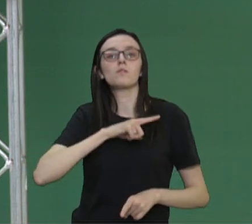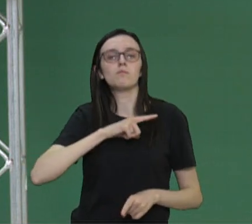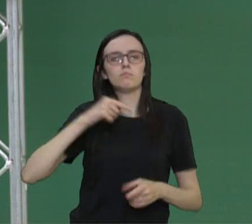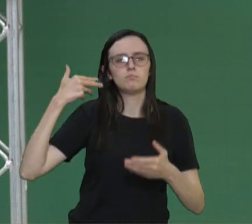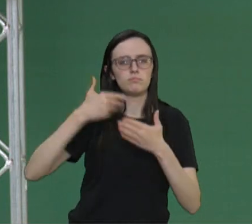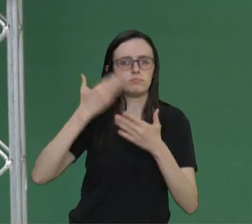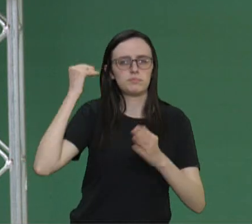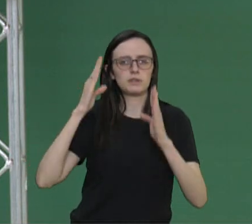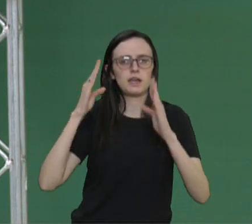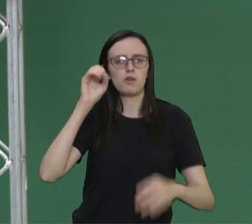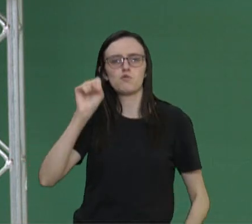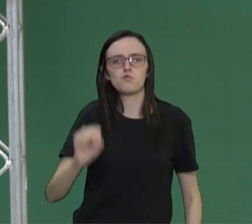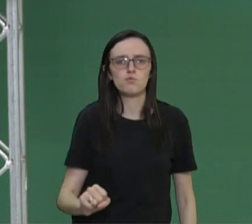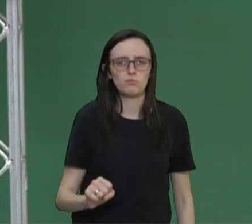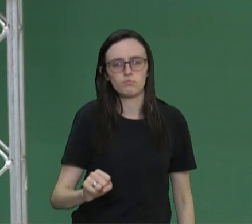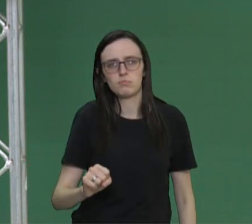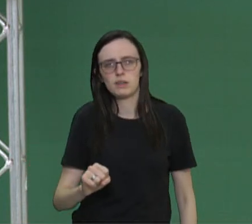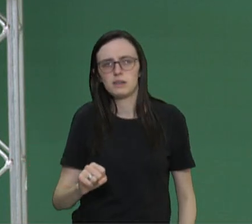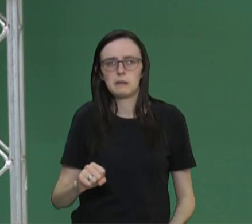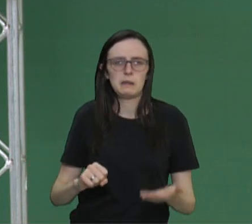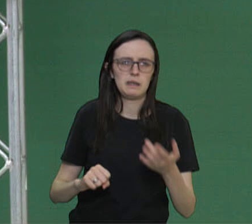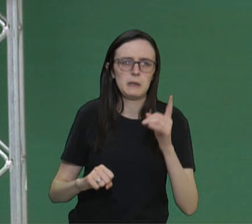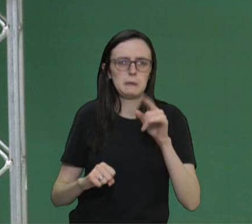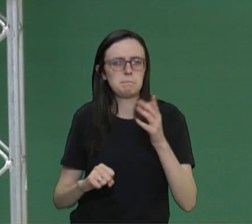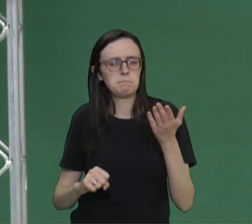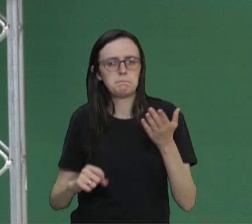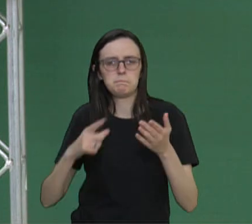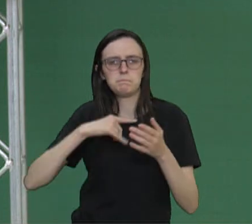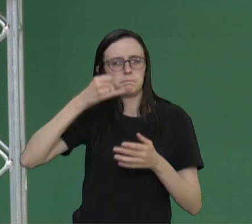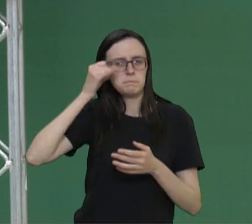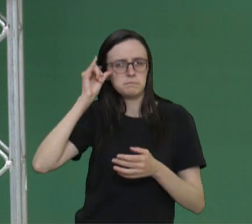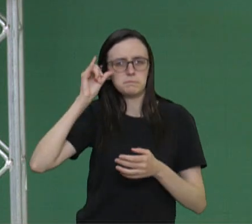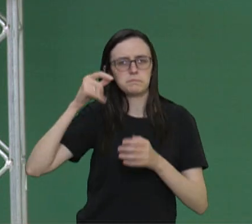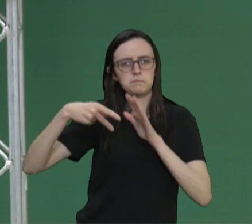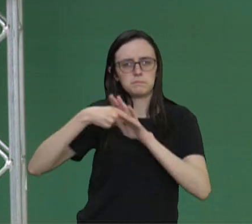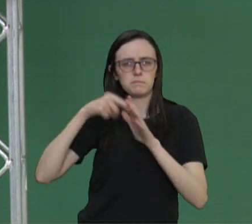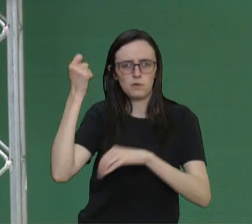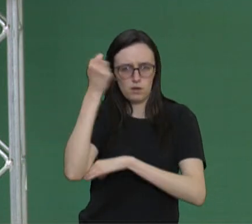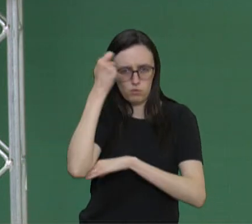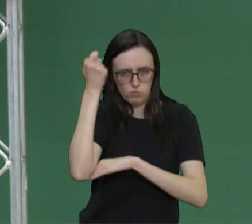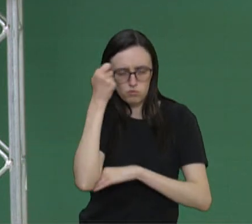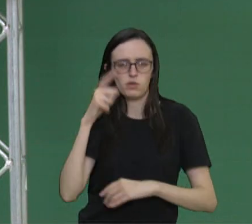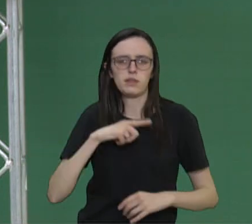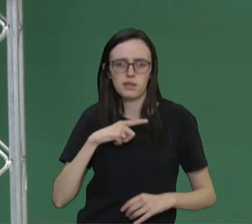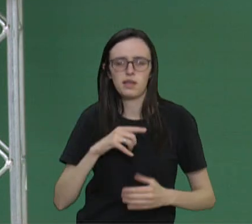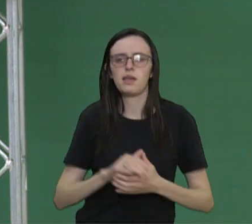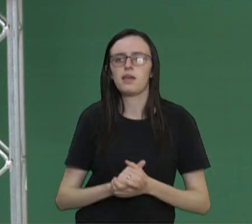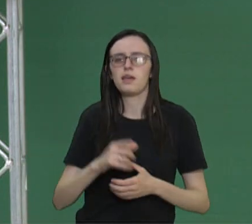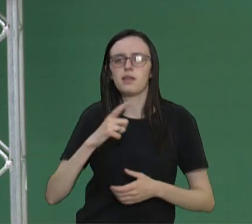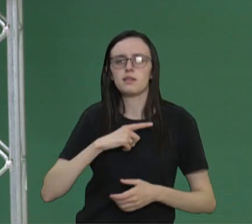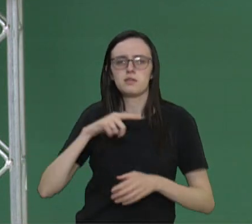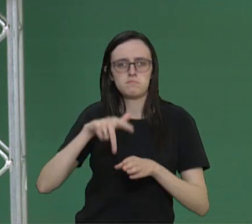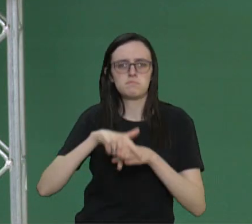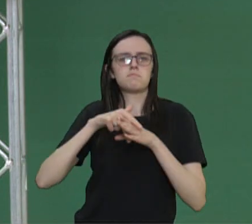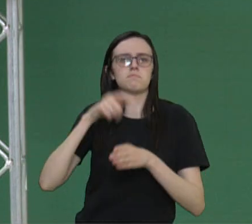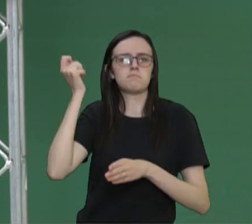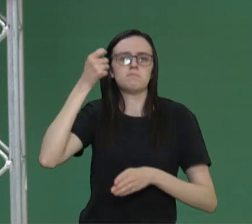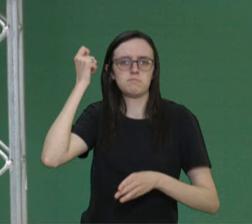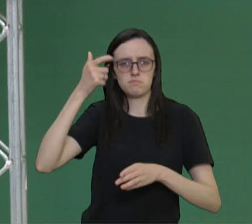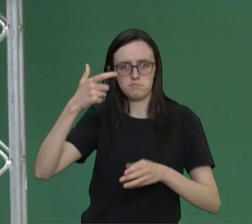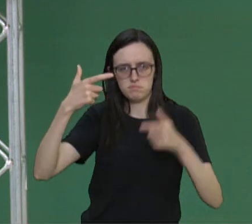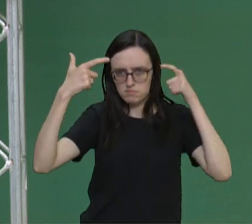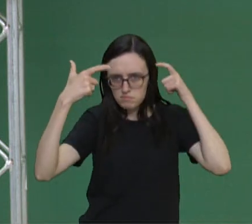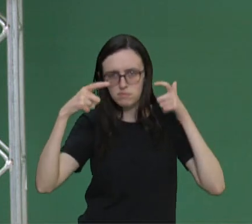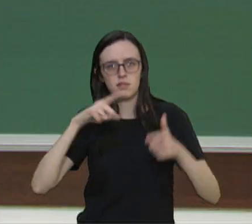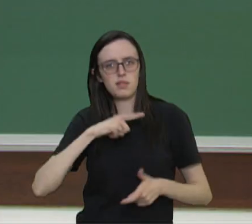na região sul ali a pecuária lá no Rio Grande do Sul. Nós tivemos os tropeiros, né, o caminho de